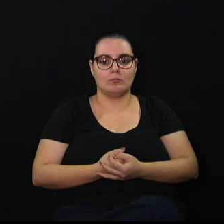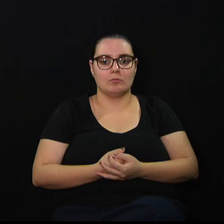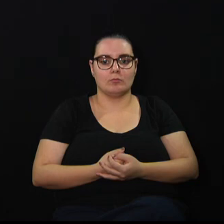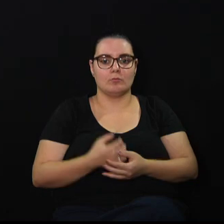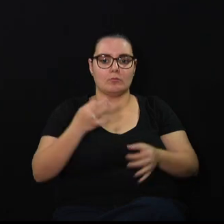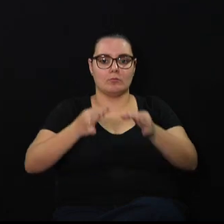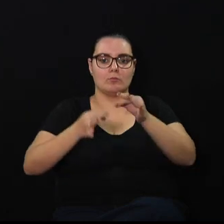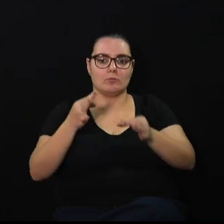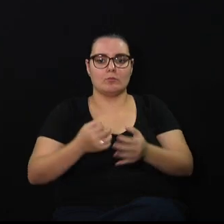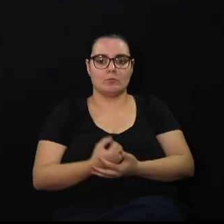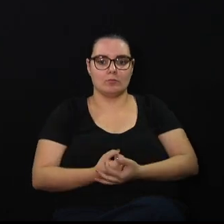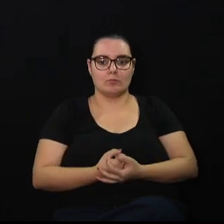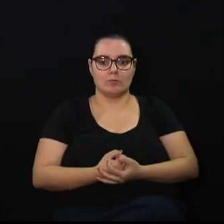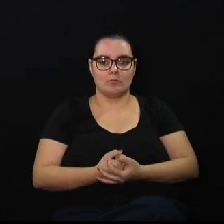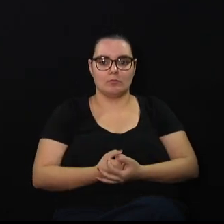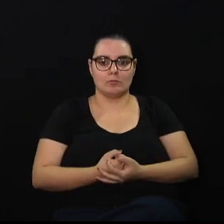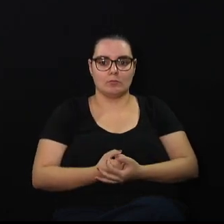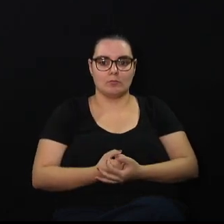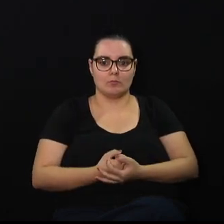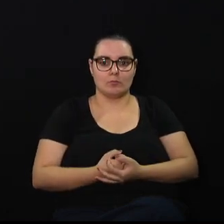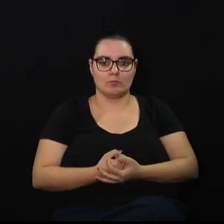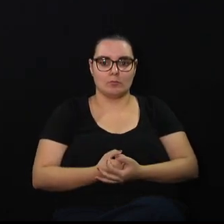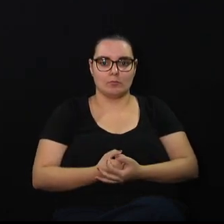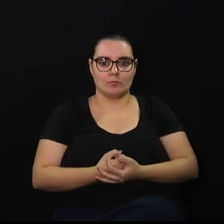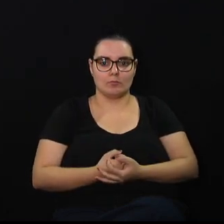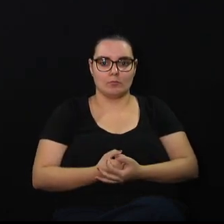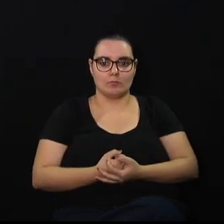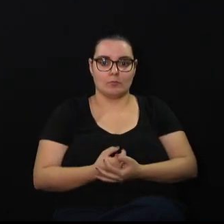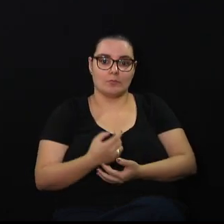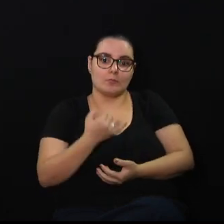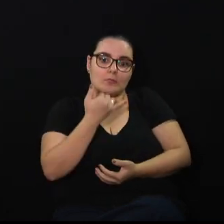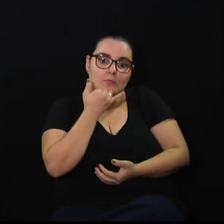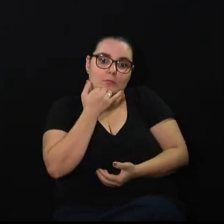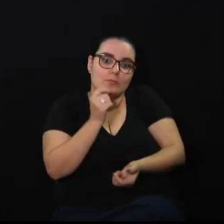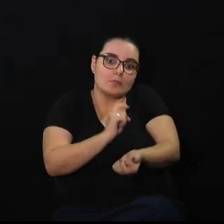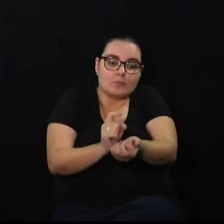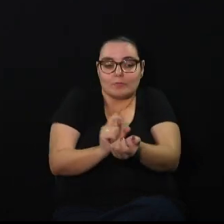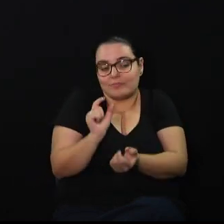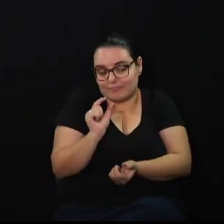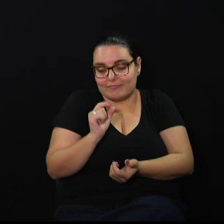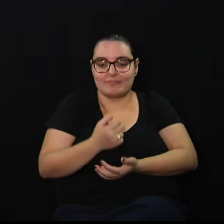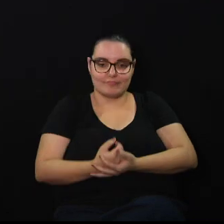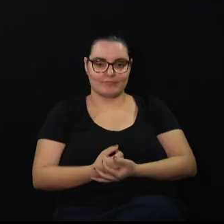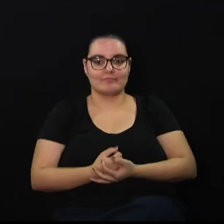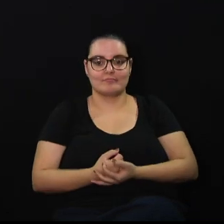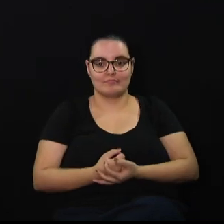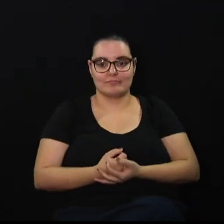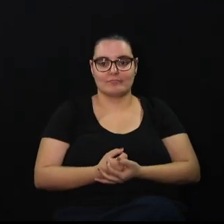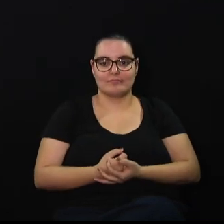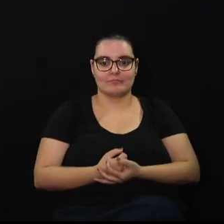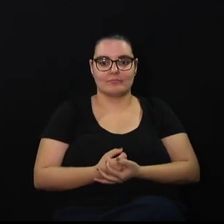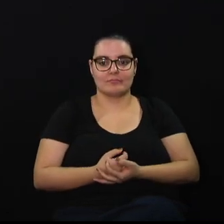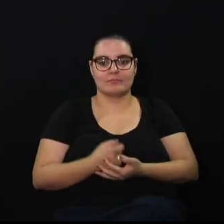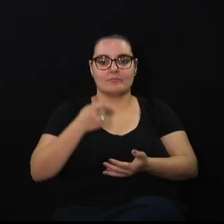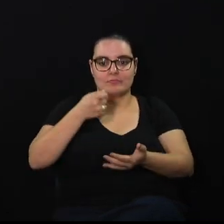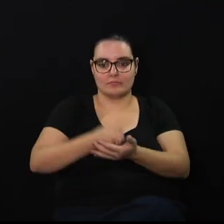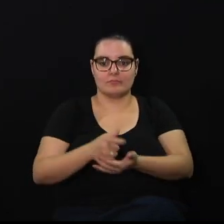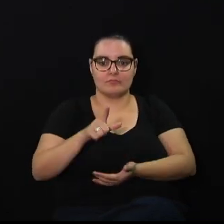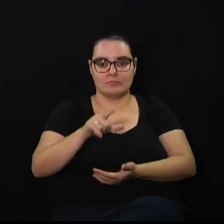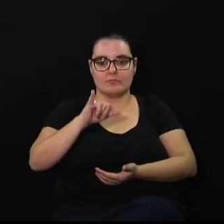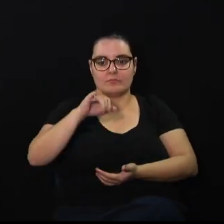juiz gente desculpa com um pouco nervoso a decisão liminar ela